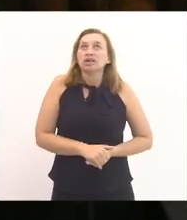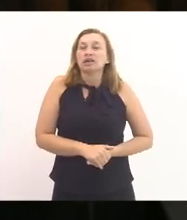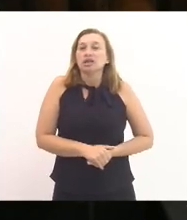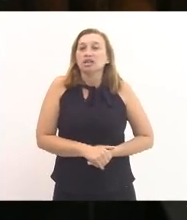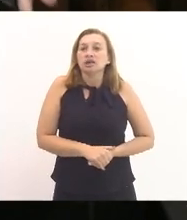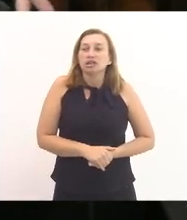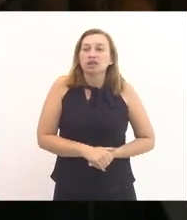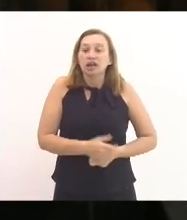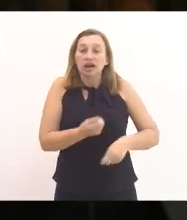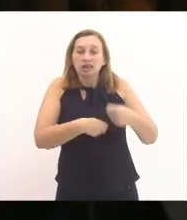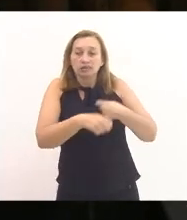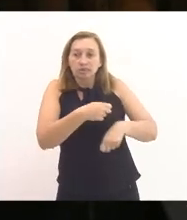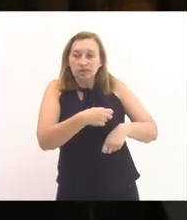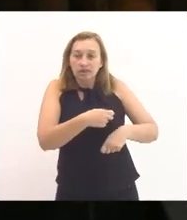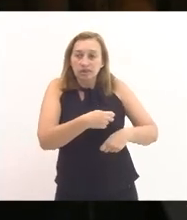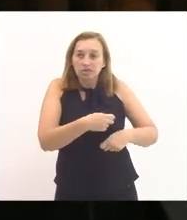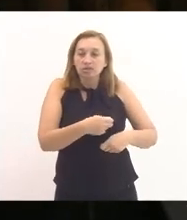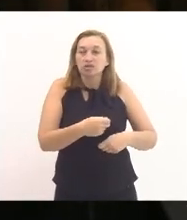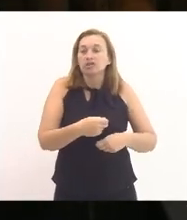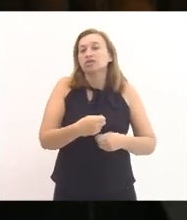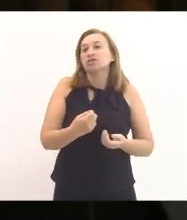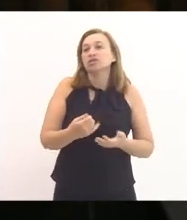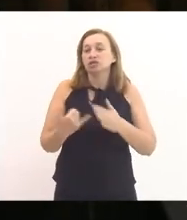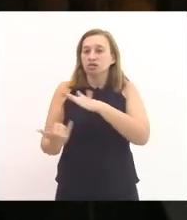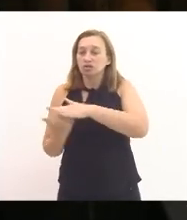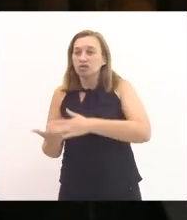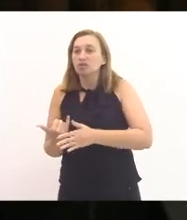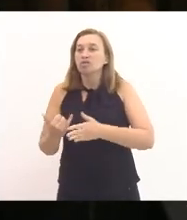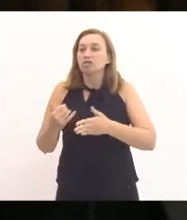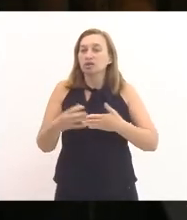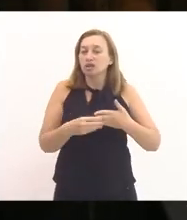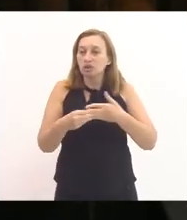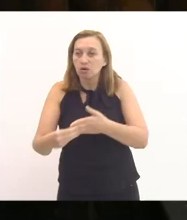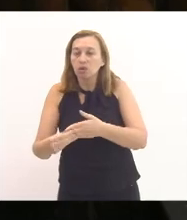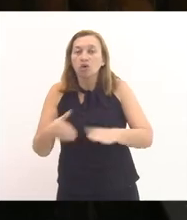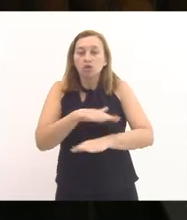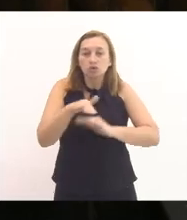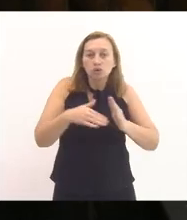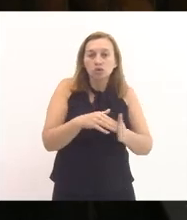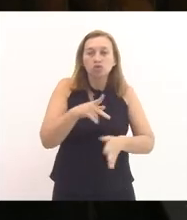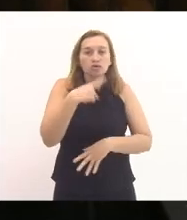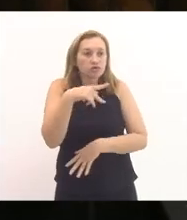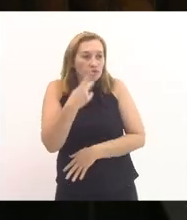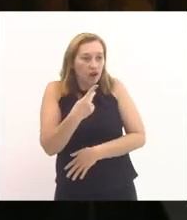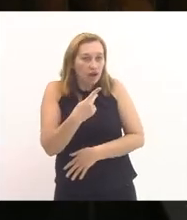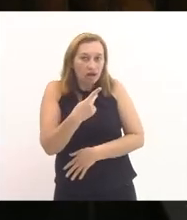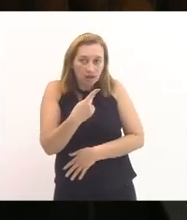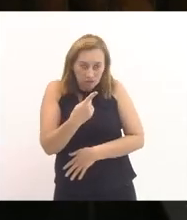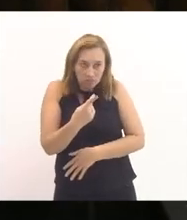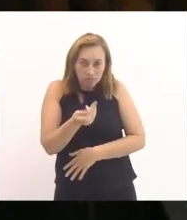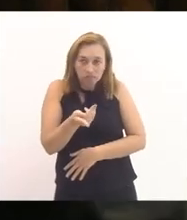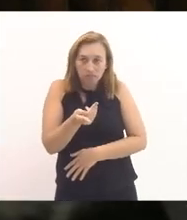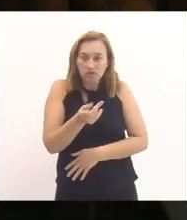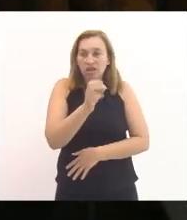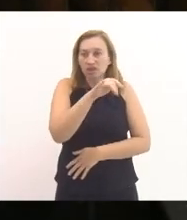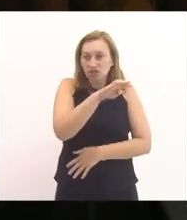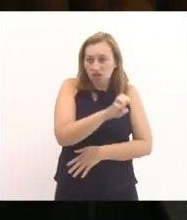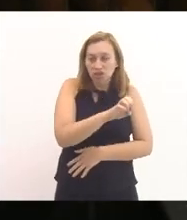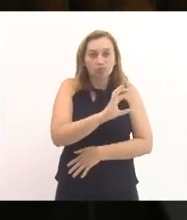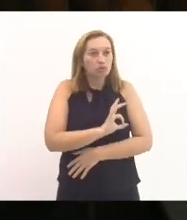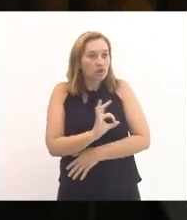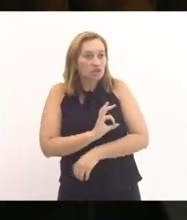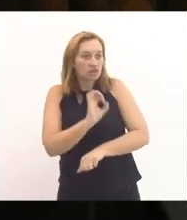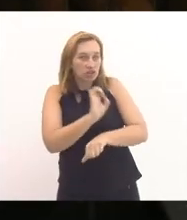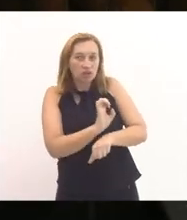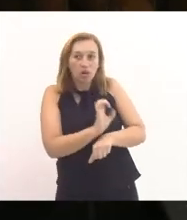da instituição assim caminhou todos nós falam isso dos agentes da autoridade ou agente de polícia Estadual